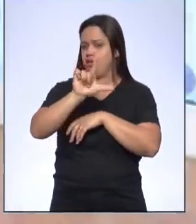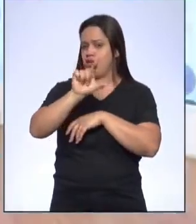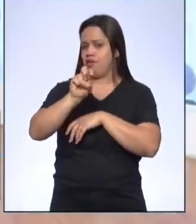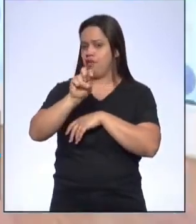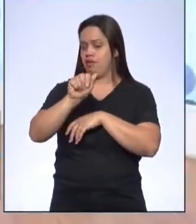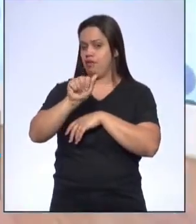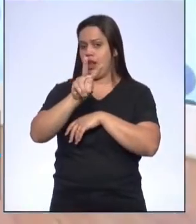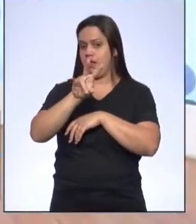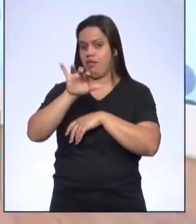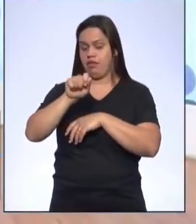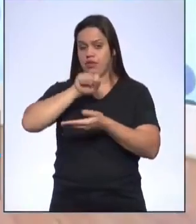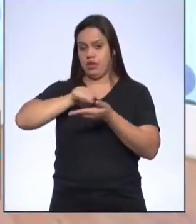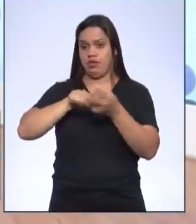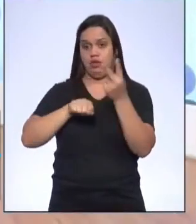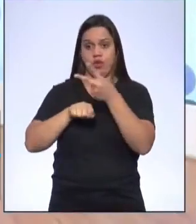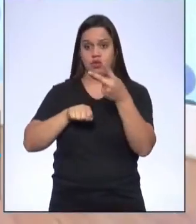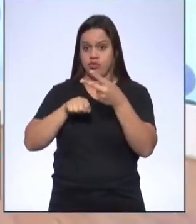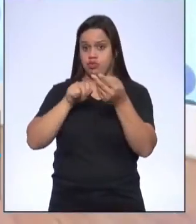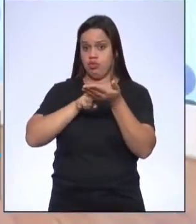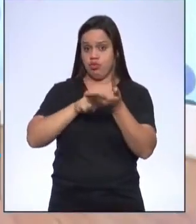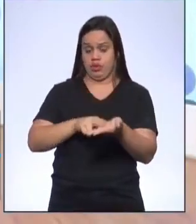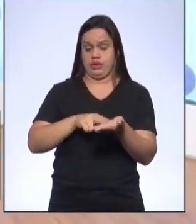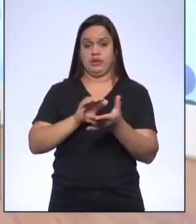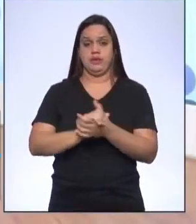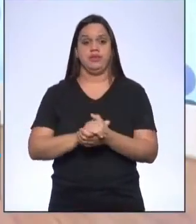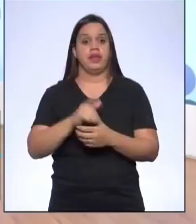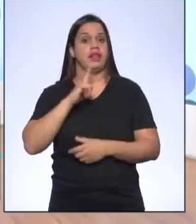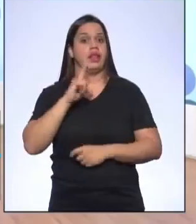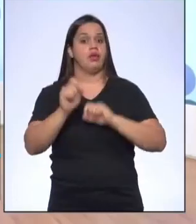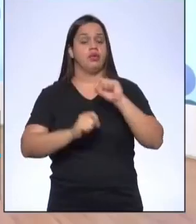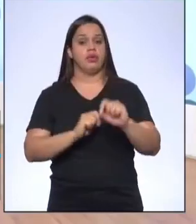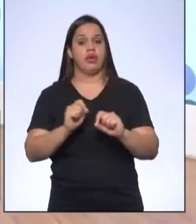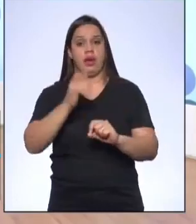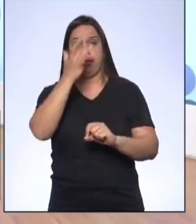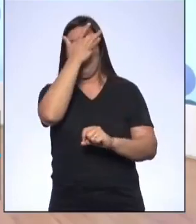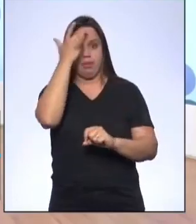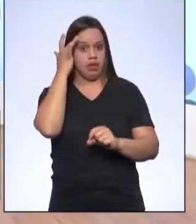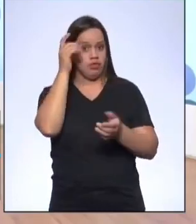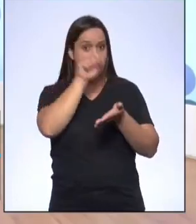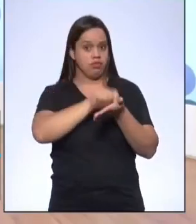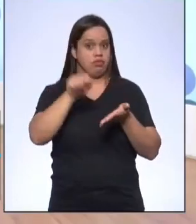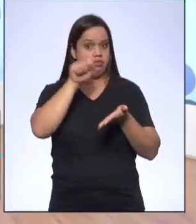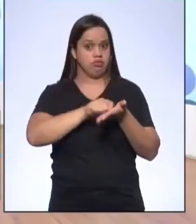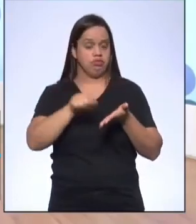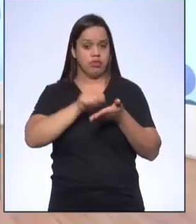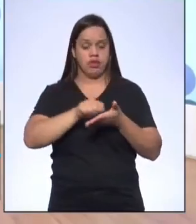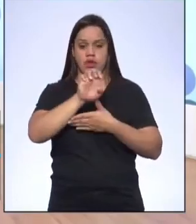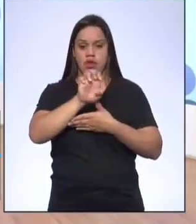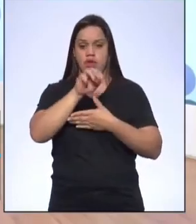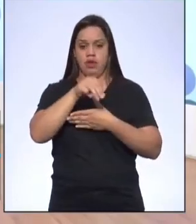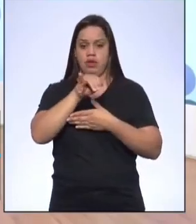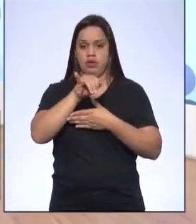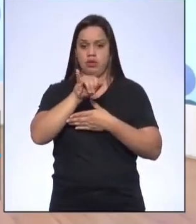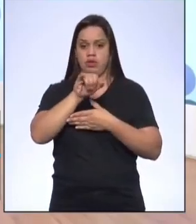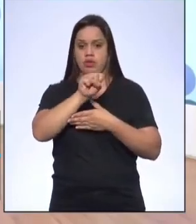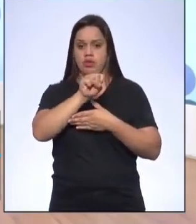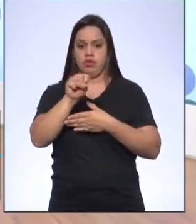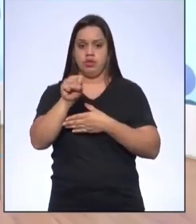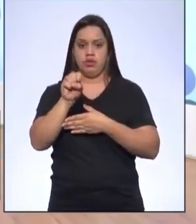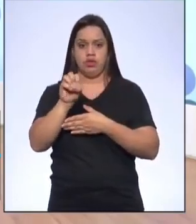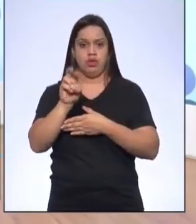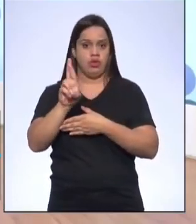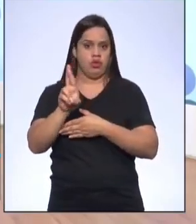as 2. Sim. Aí a gente tem aí o emissor. O que seria o emissor? Emissor vem de que palavra,